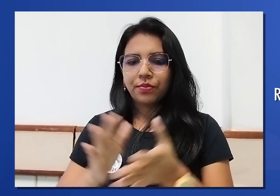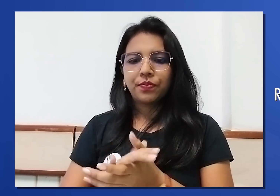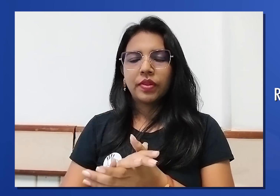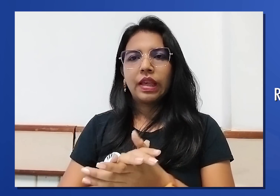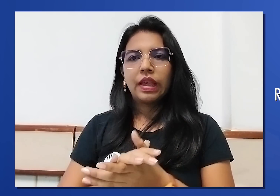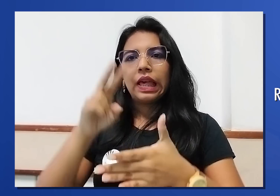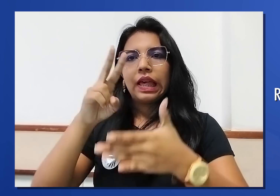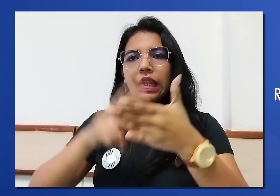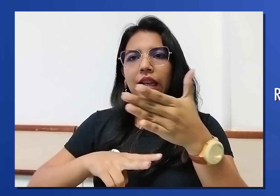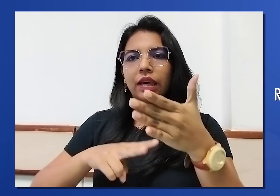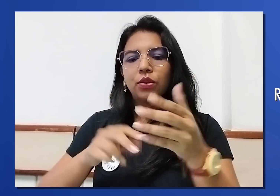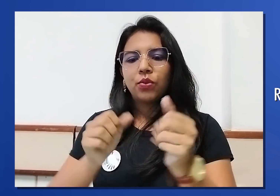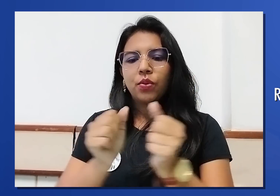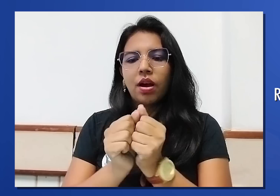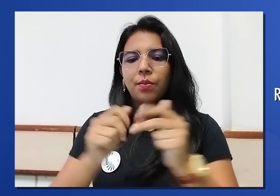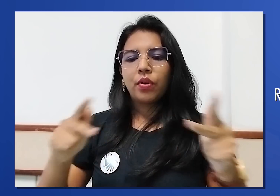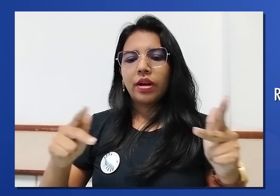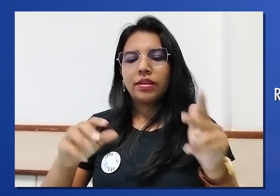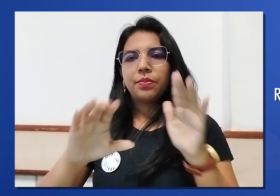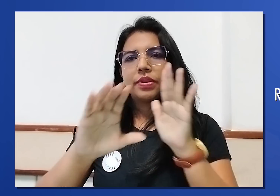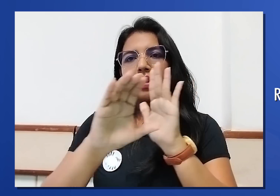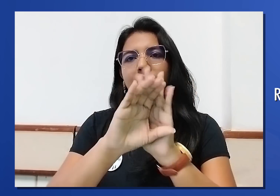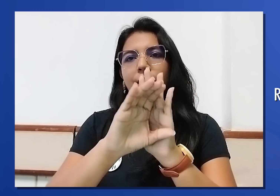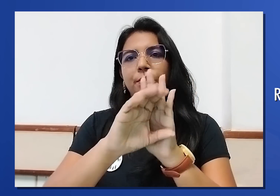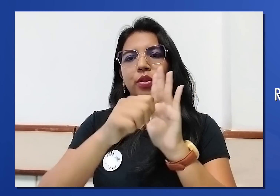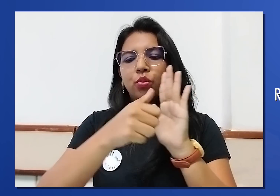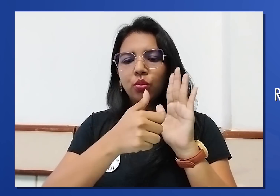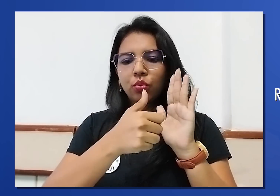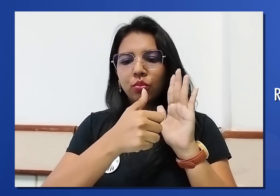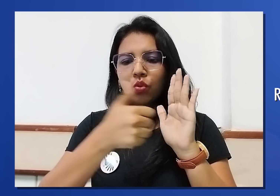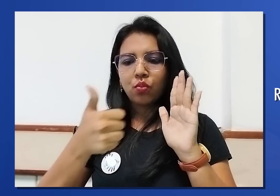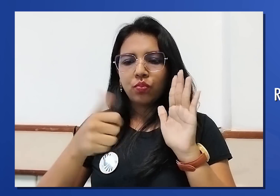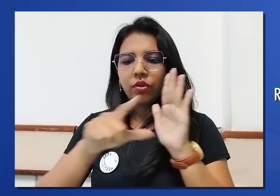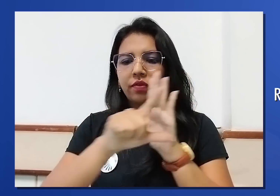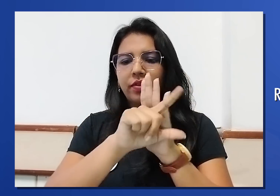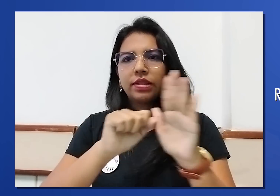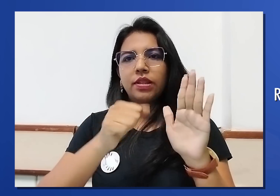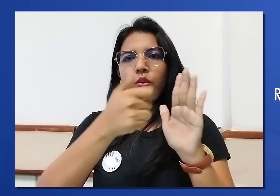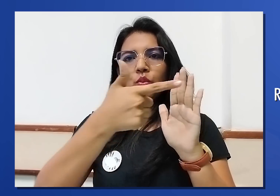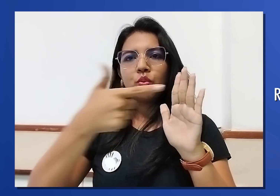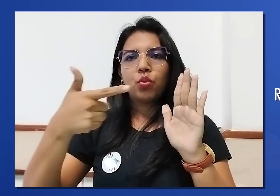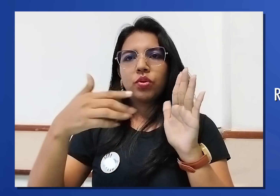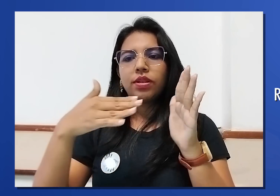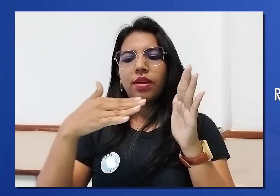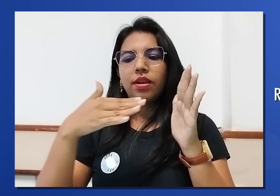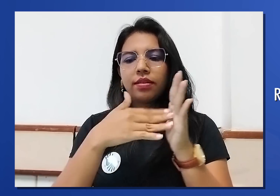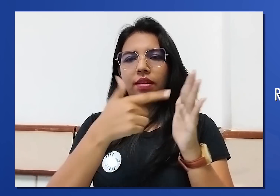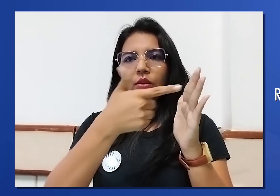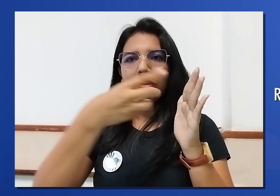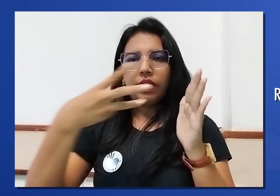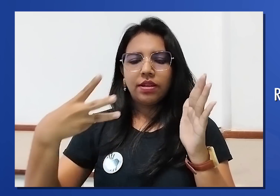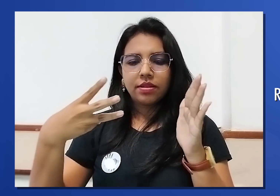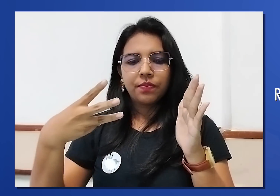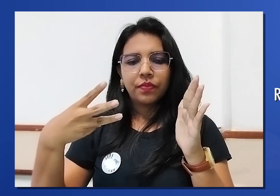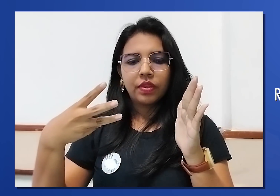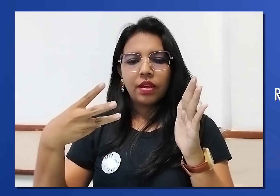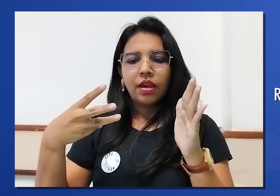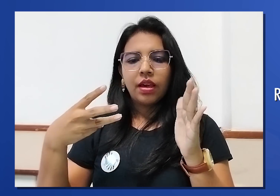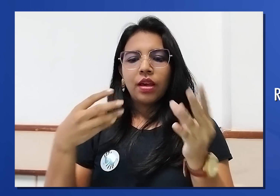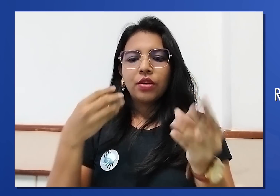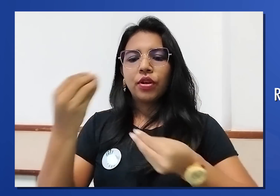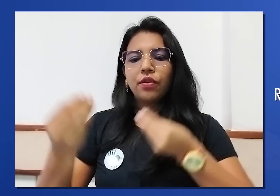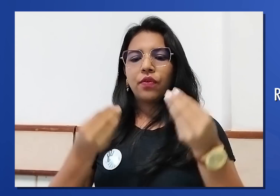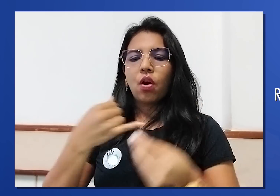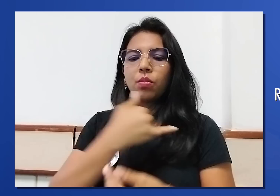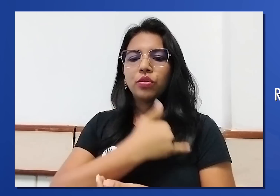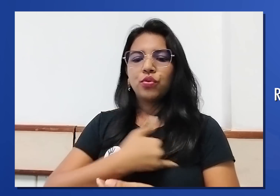acessibilidade. Lendo Apocalipse, capítulo 1, versículo 12 até o 13,